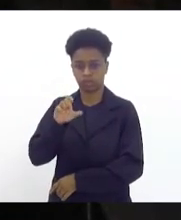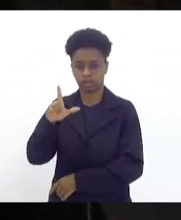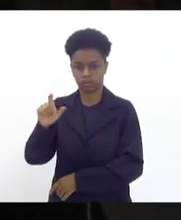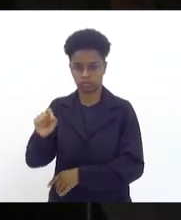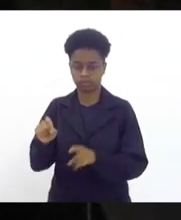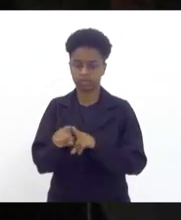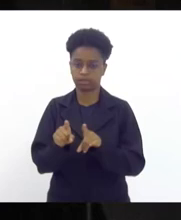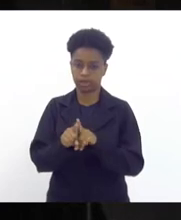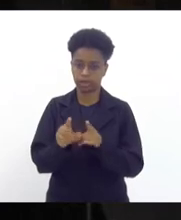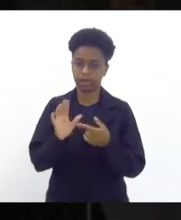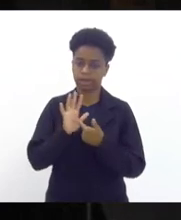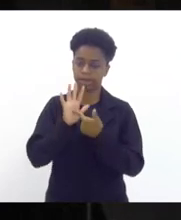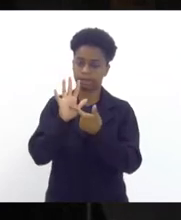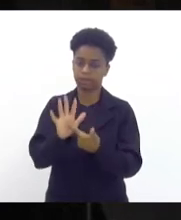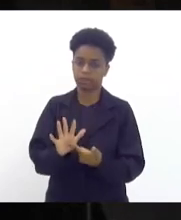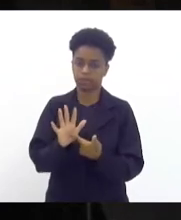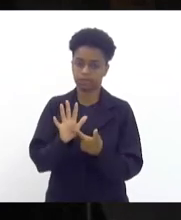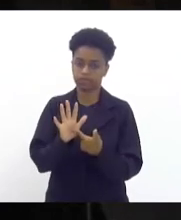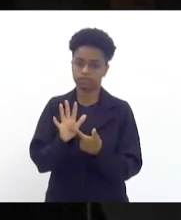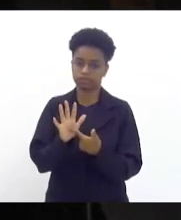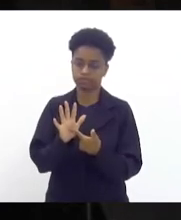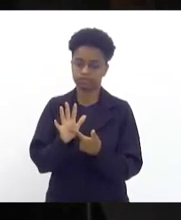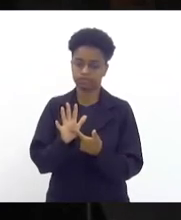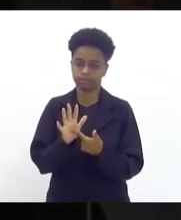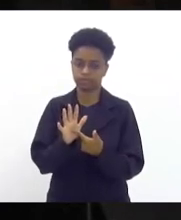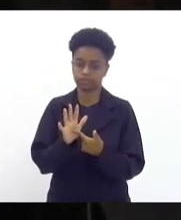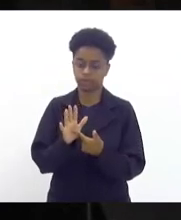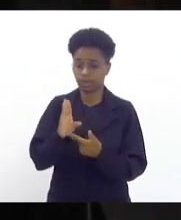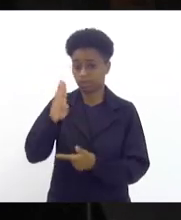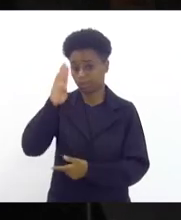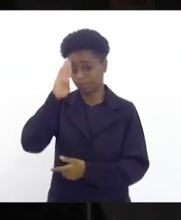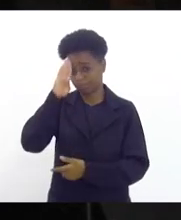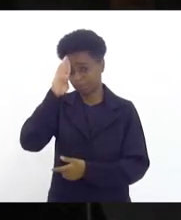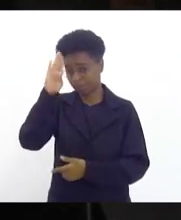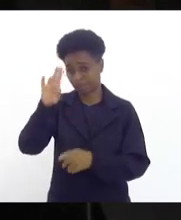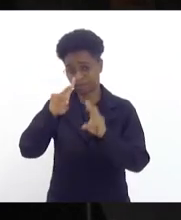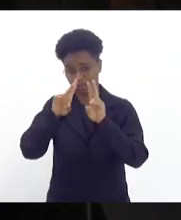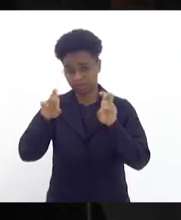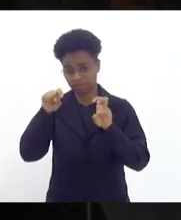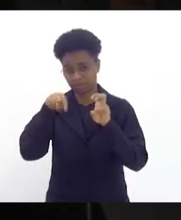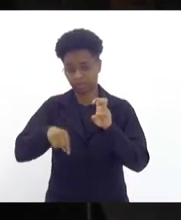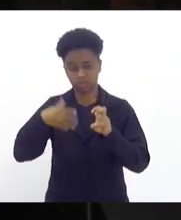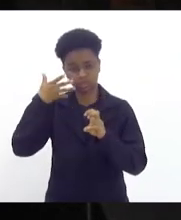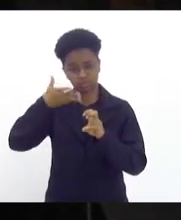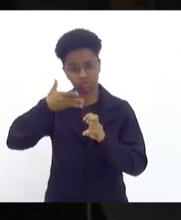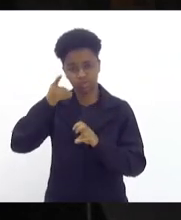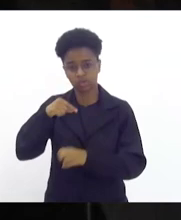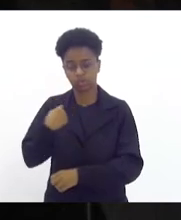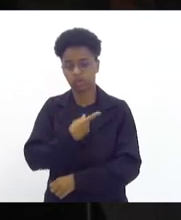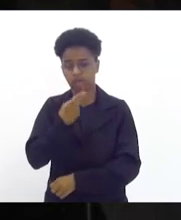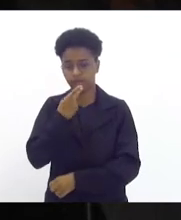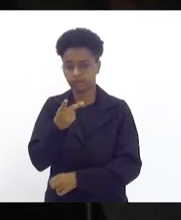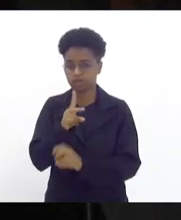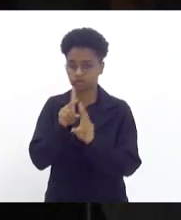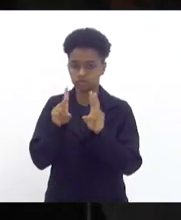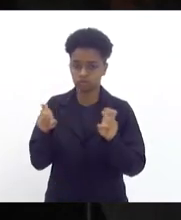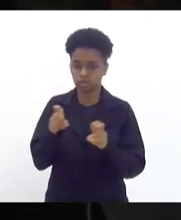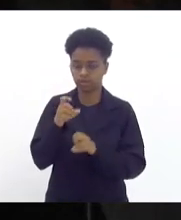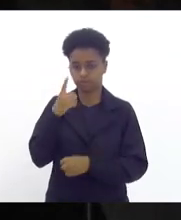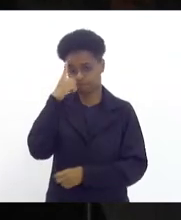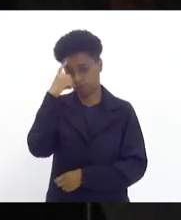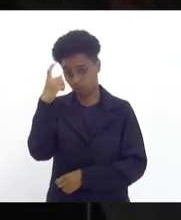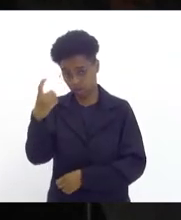mostrando que a tônica desse discurso quando nós falamos de violência de combate